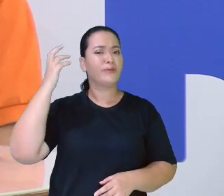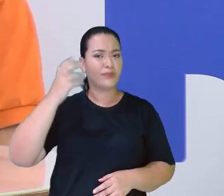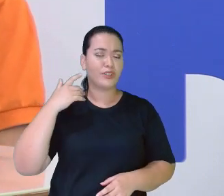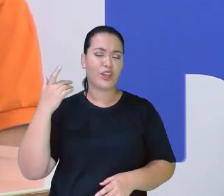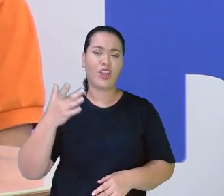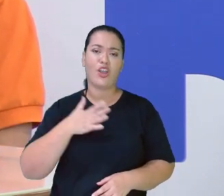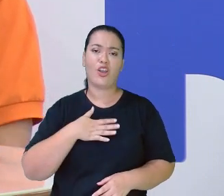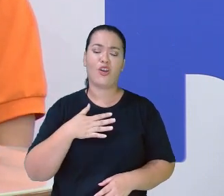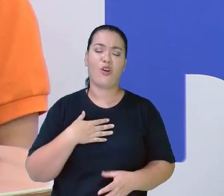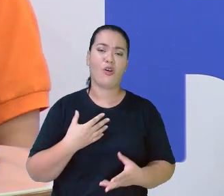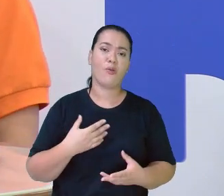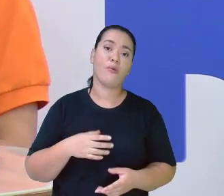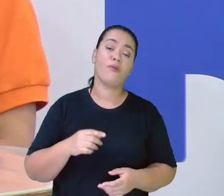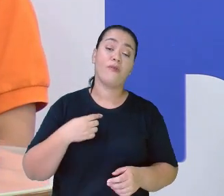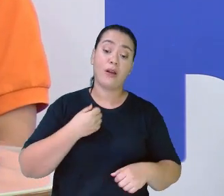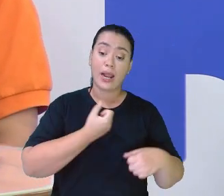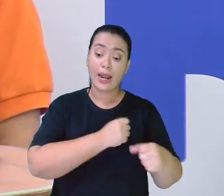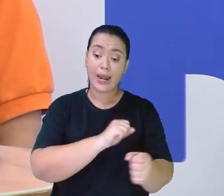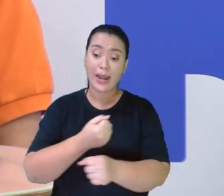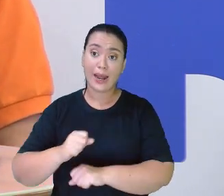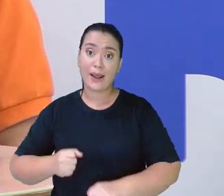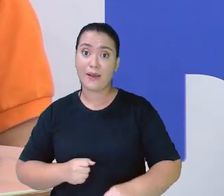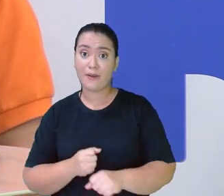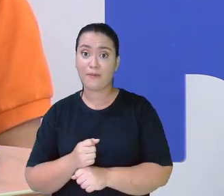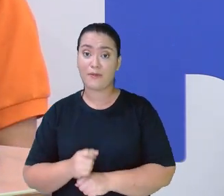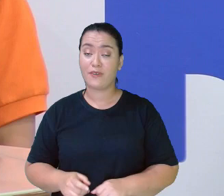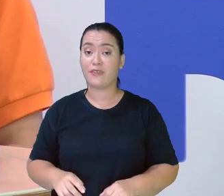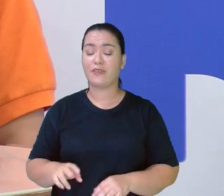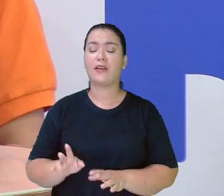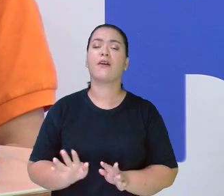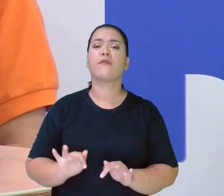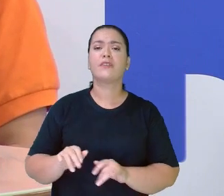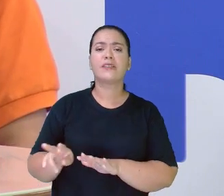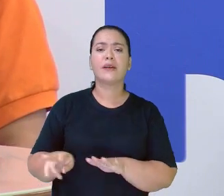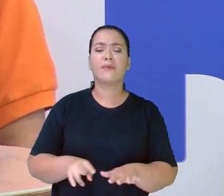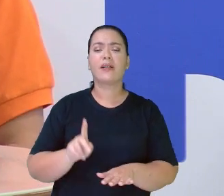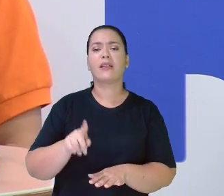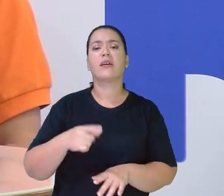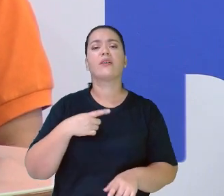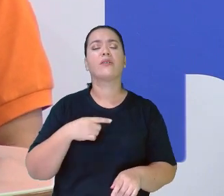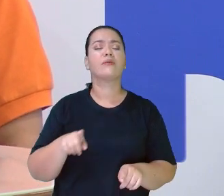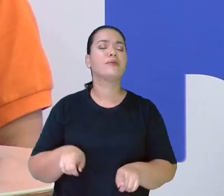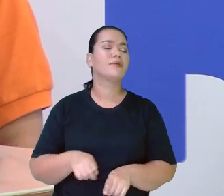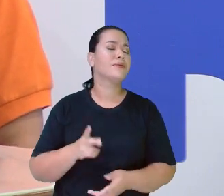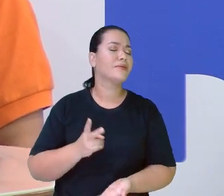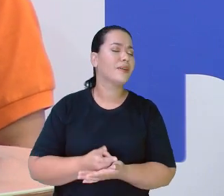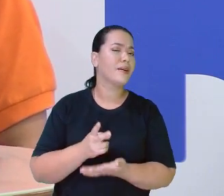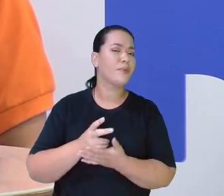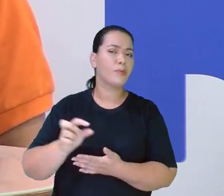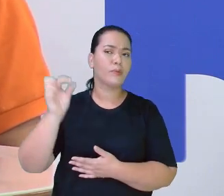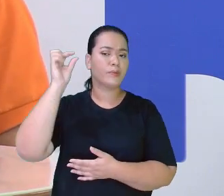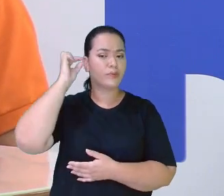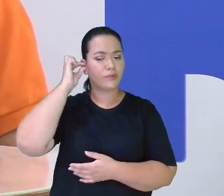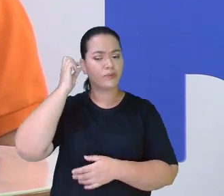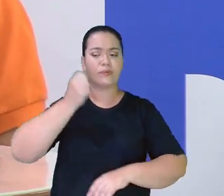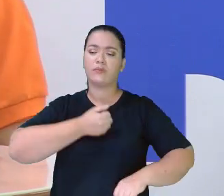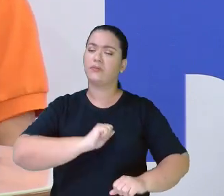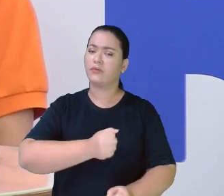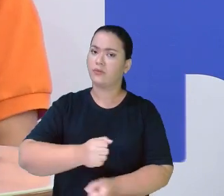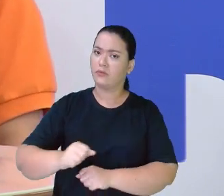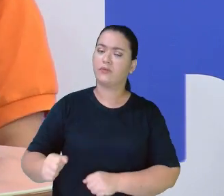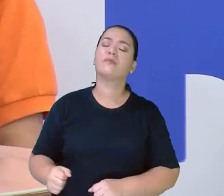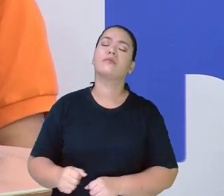sou adepta à faxina nos finais de semana. Sempre com meu fonezinho de ouvido para não incomodar